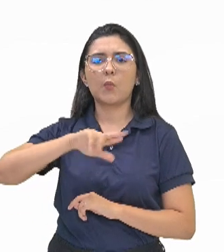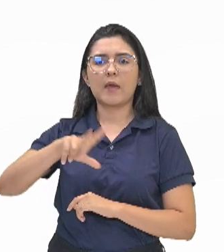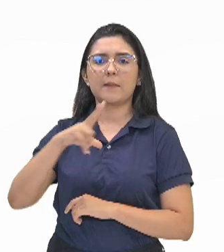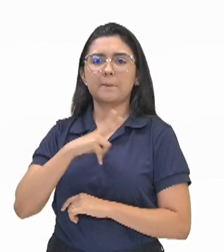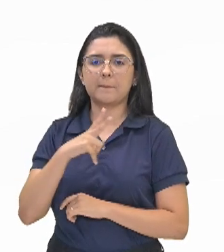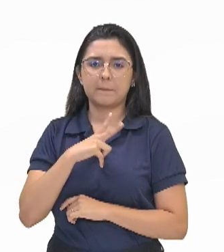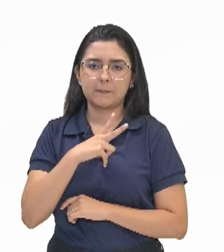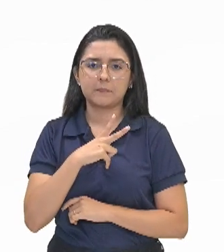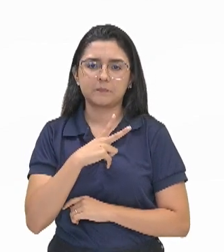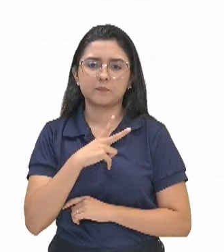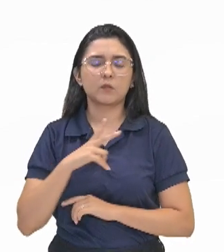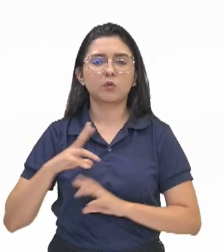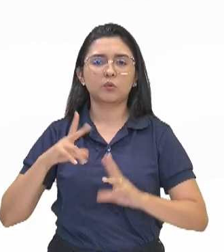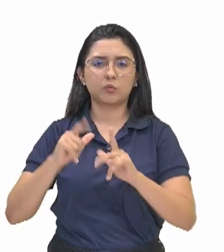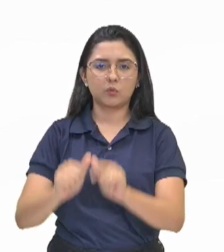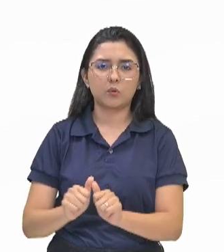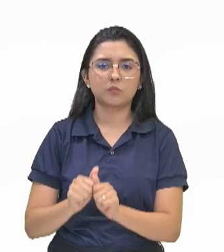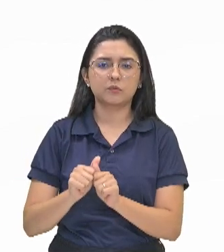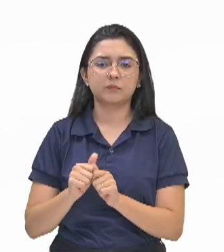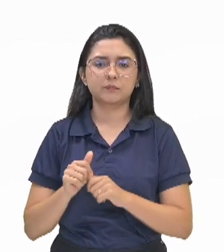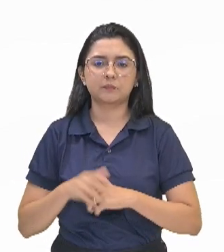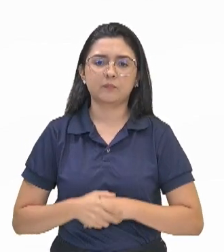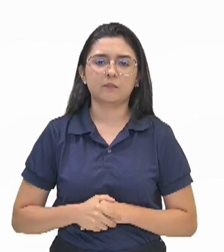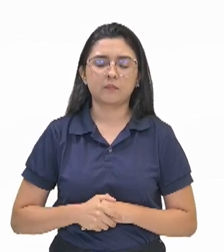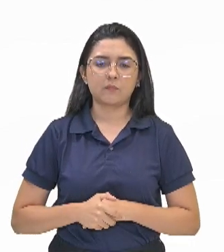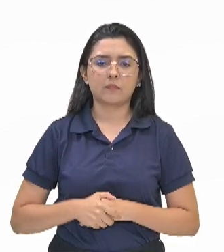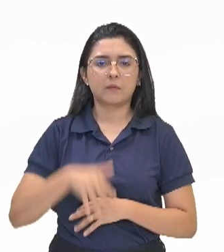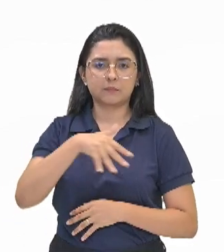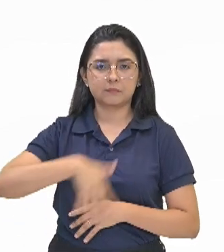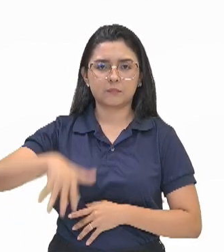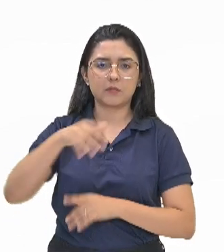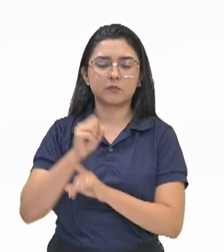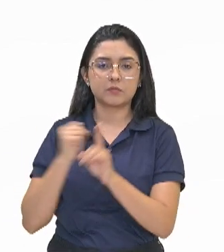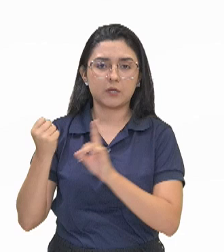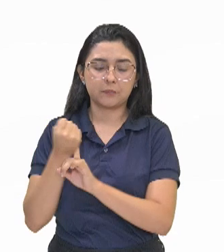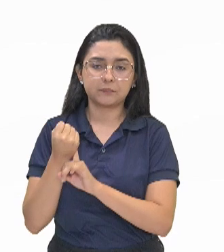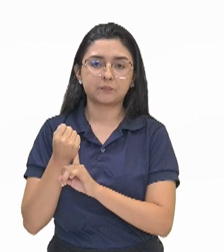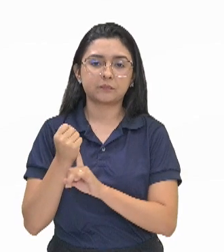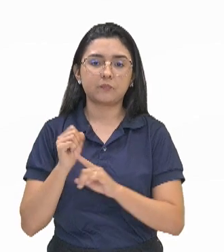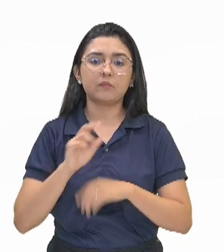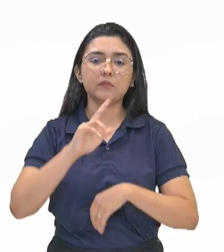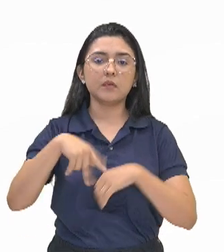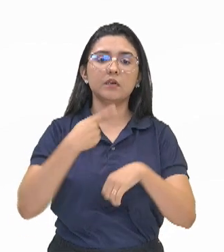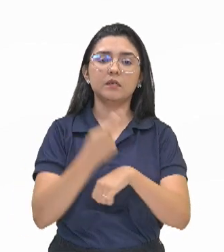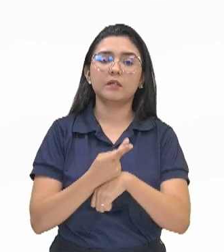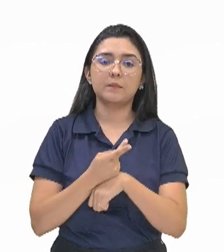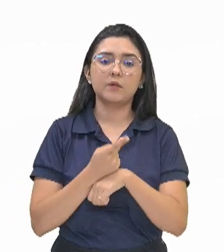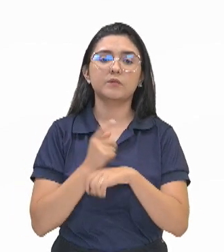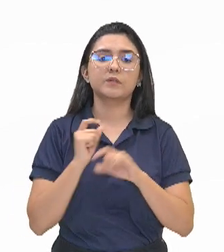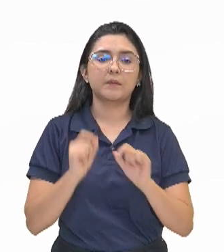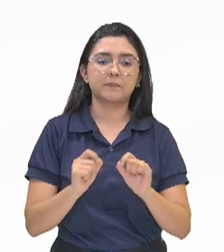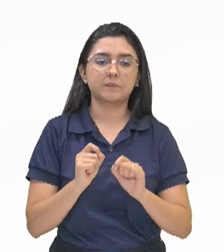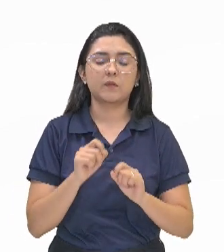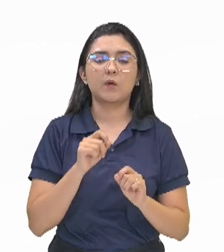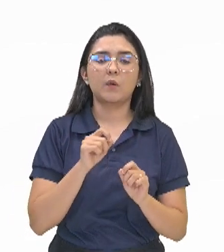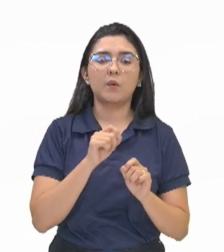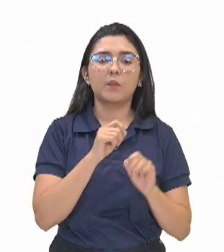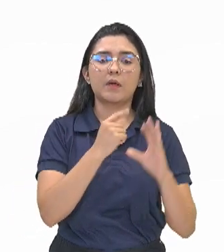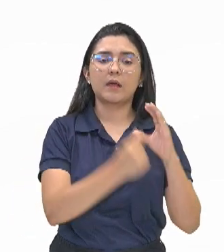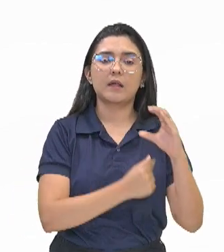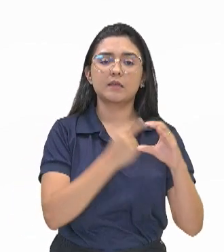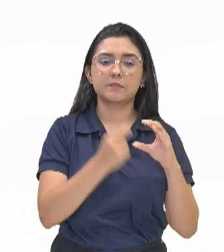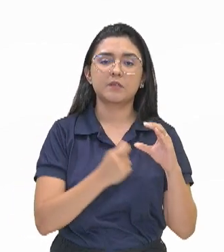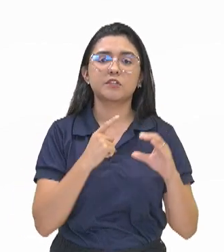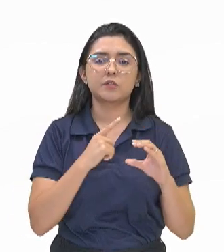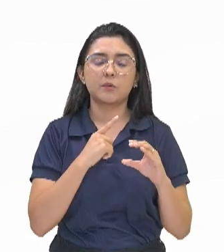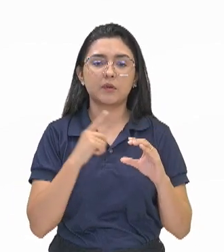ser social, né, voltada para o social. Depois, o capitalismo também, eles tinham como meta o